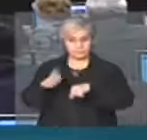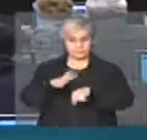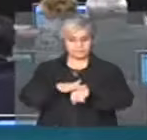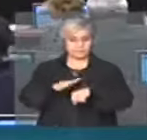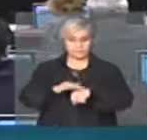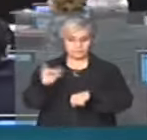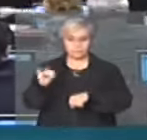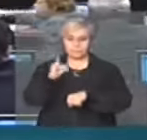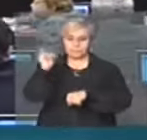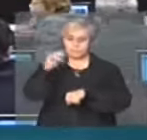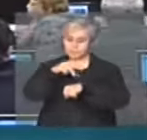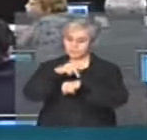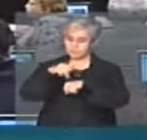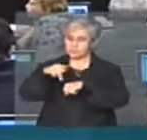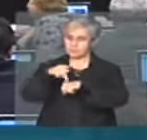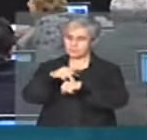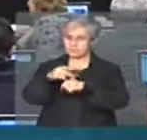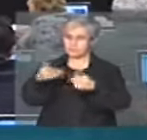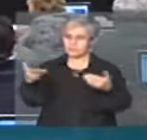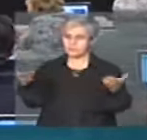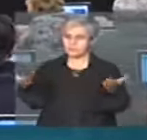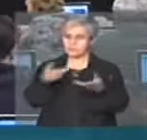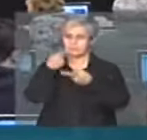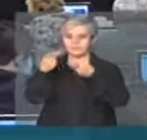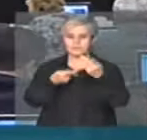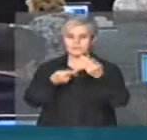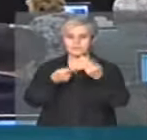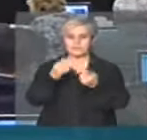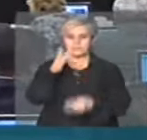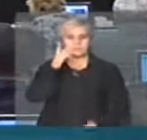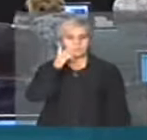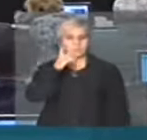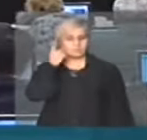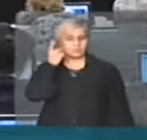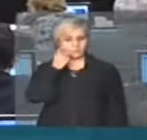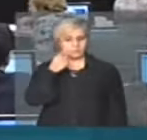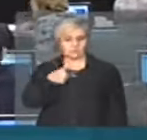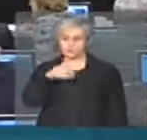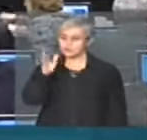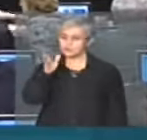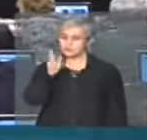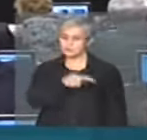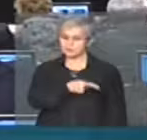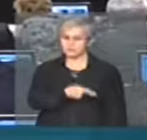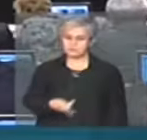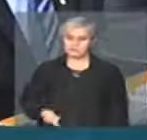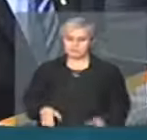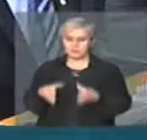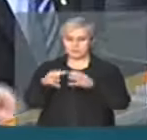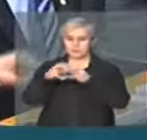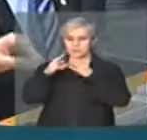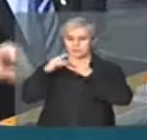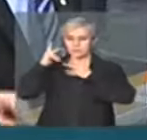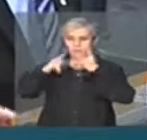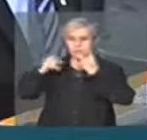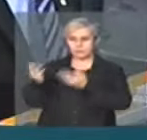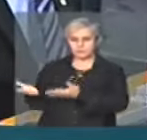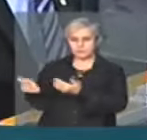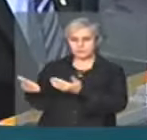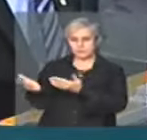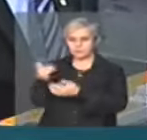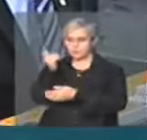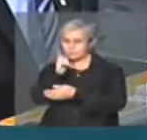para esse país. Aqui está falando um deputado que foi presidente da Frente Parlamentar da Juventude e